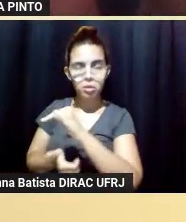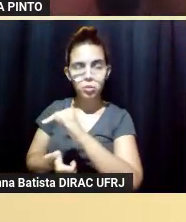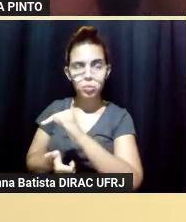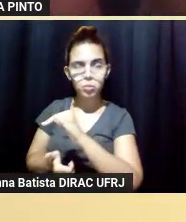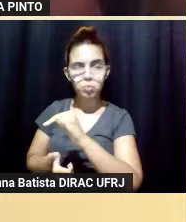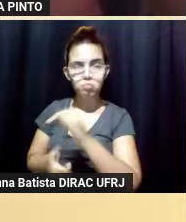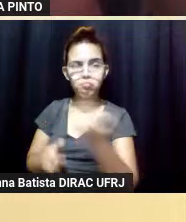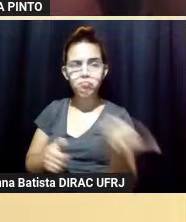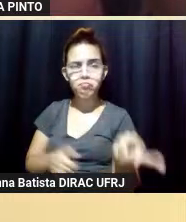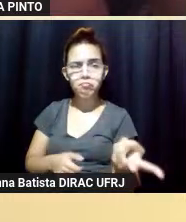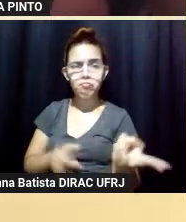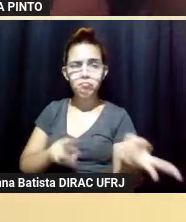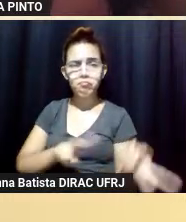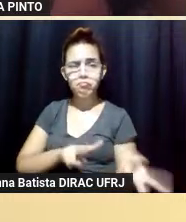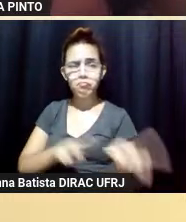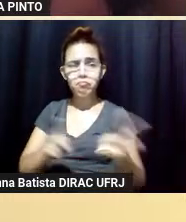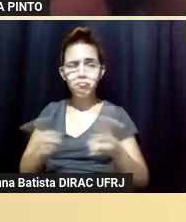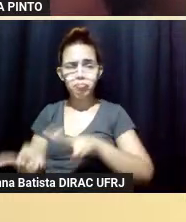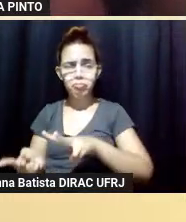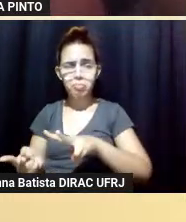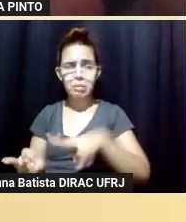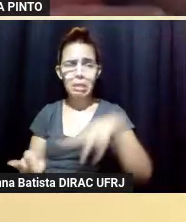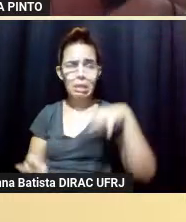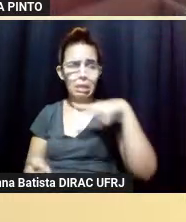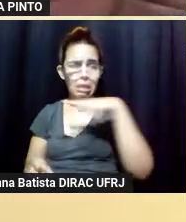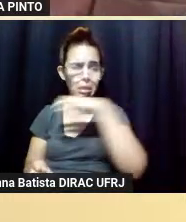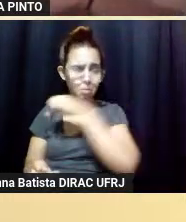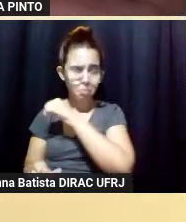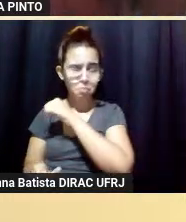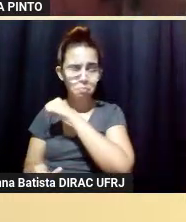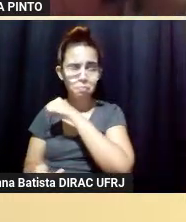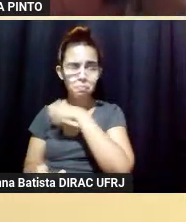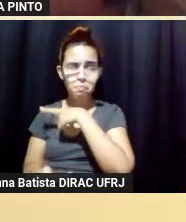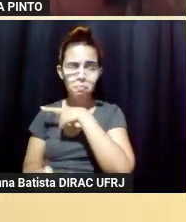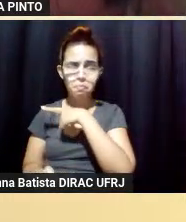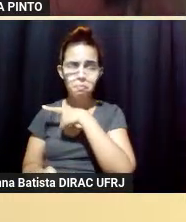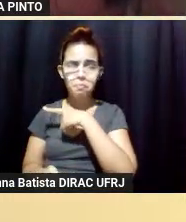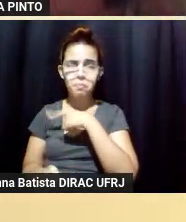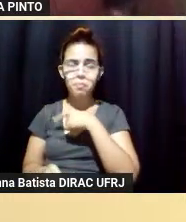né? E aí veio 2004. 2004 foi um ano de